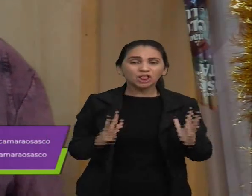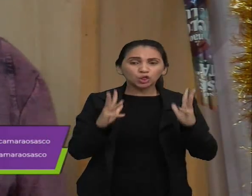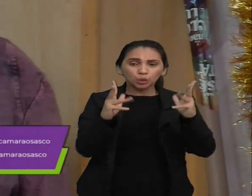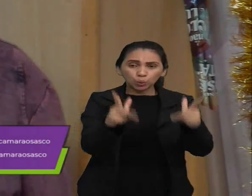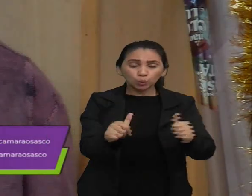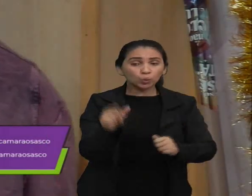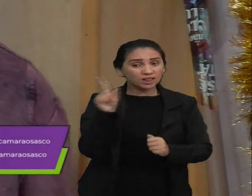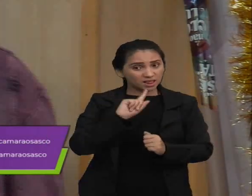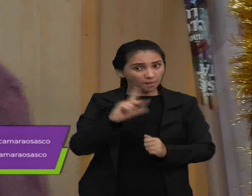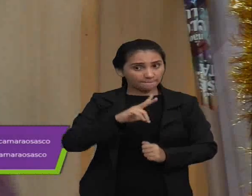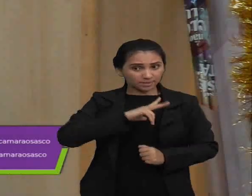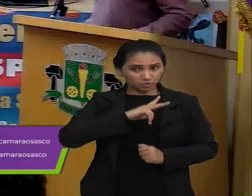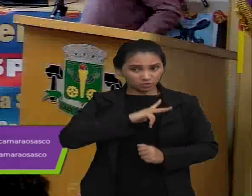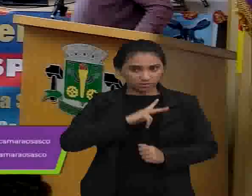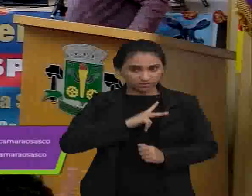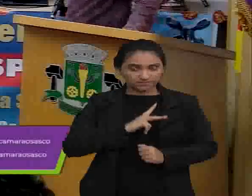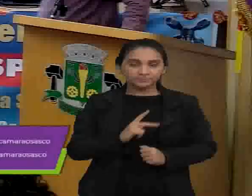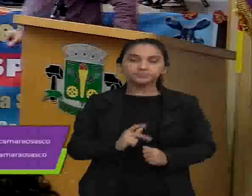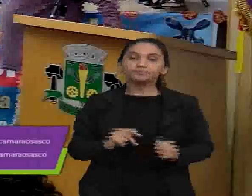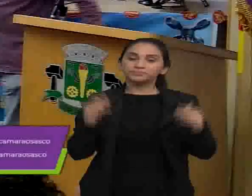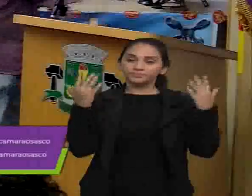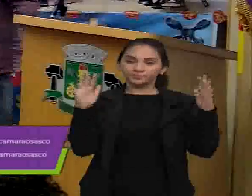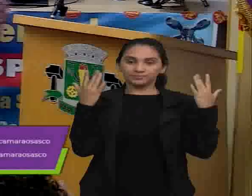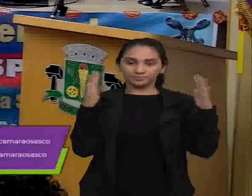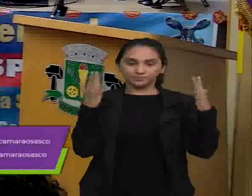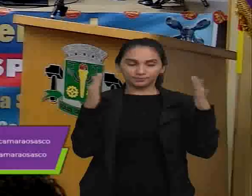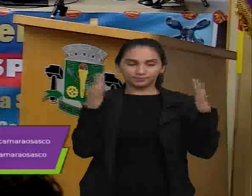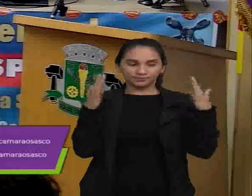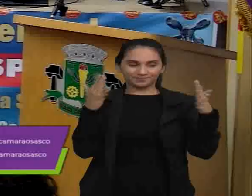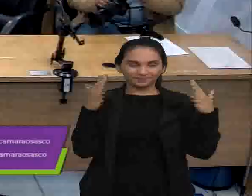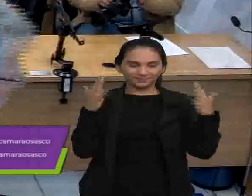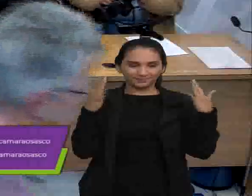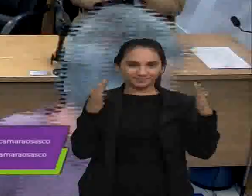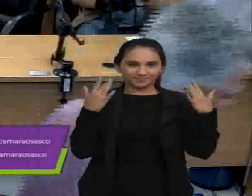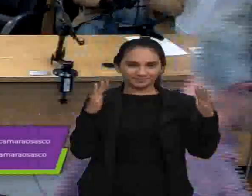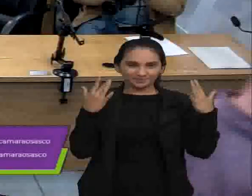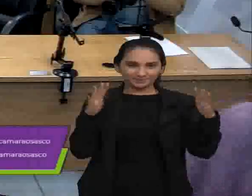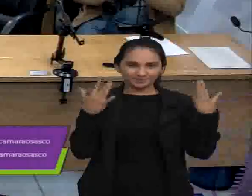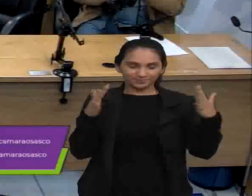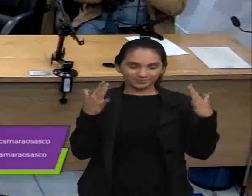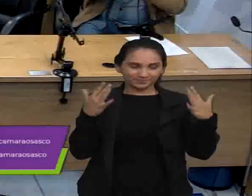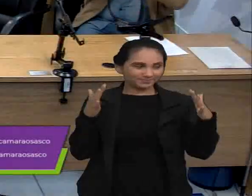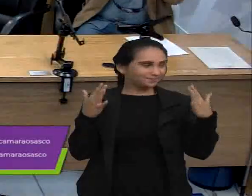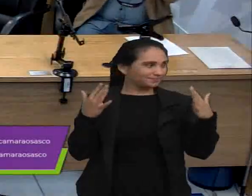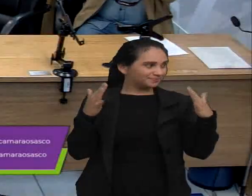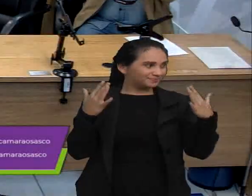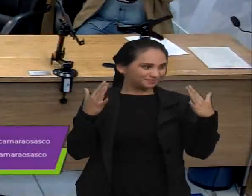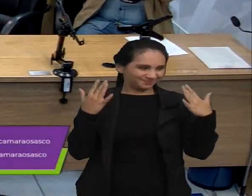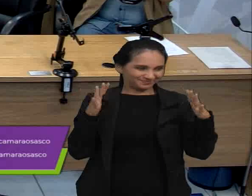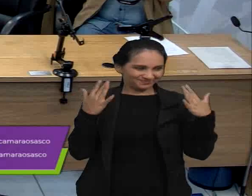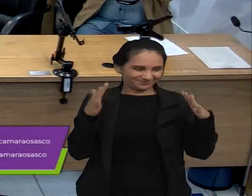não privado. Não, não, não, a privatização! Não, não, não, a